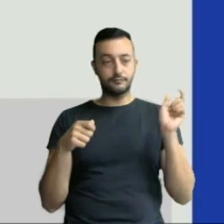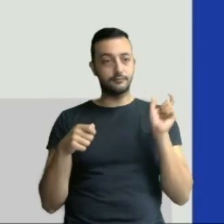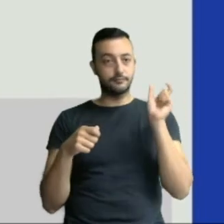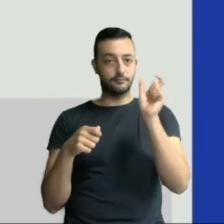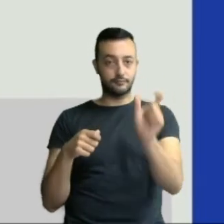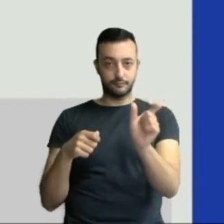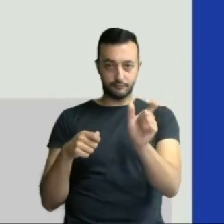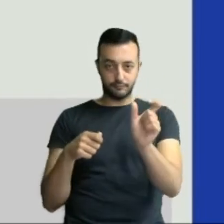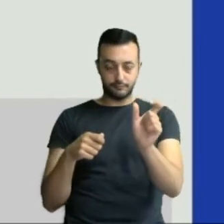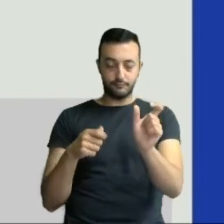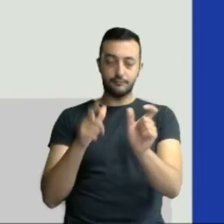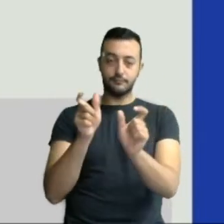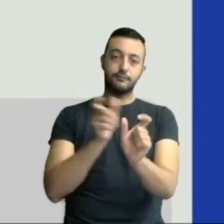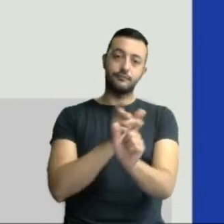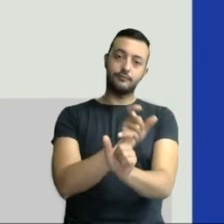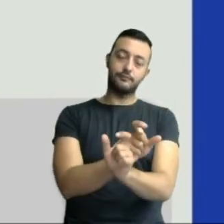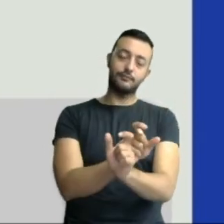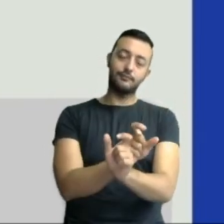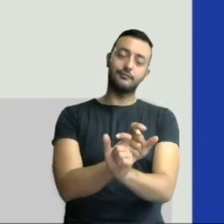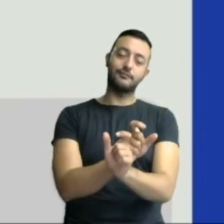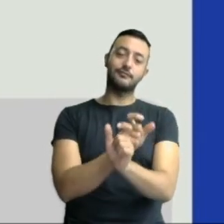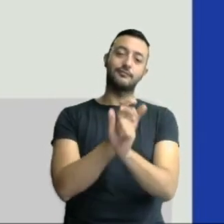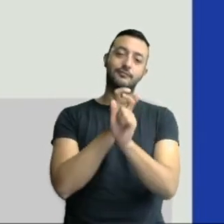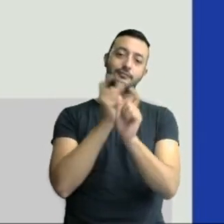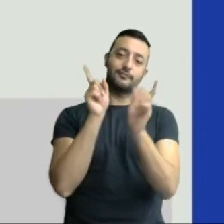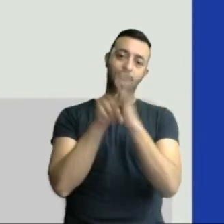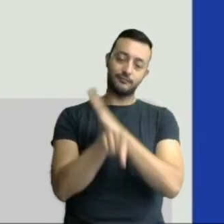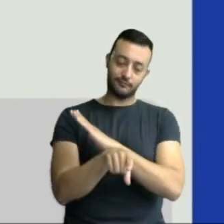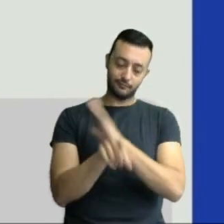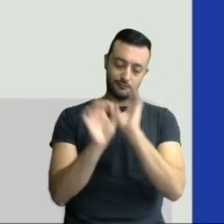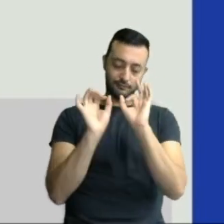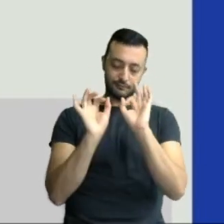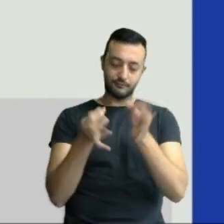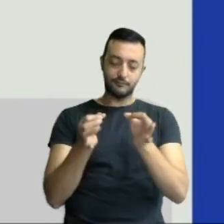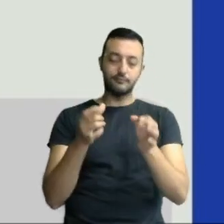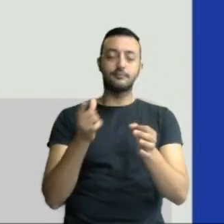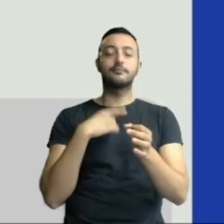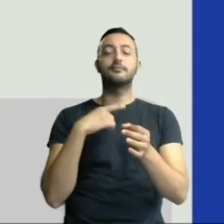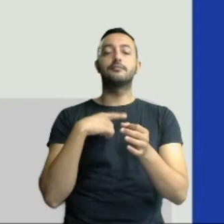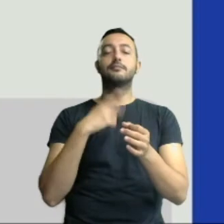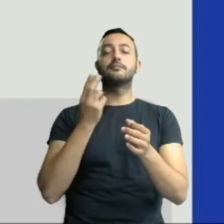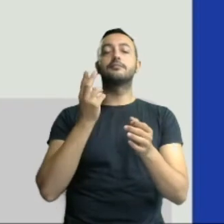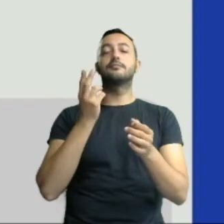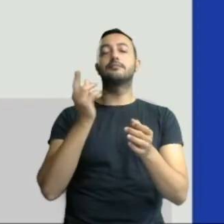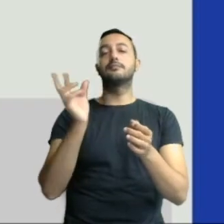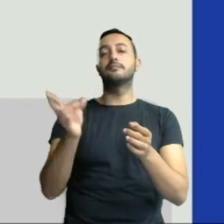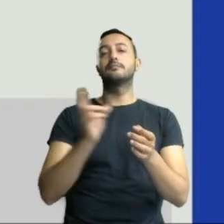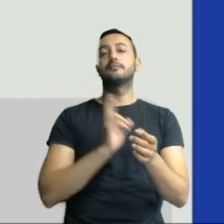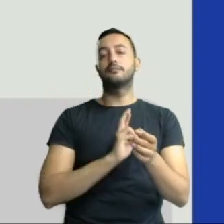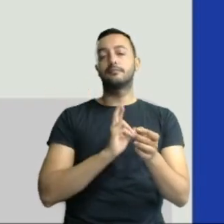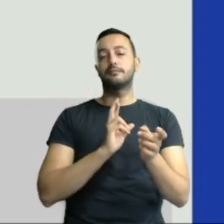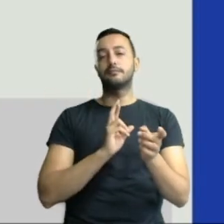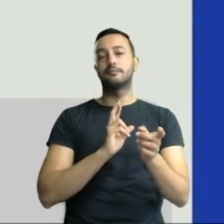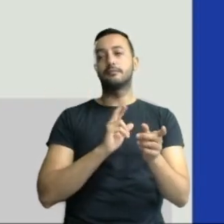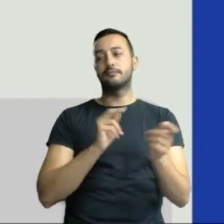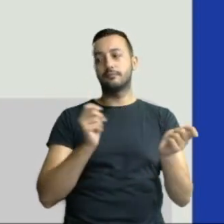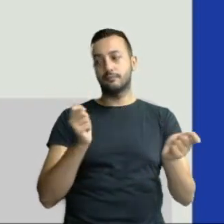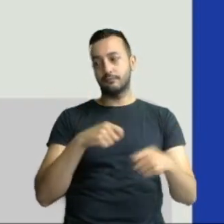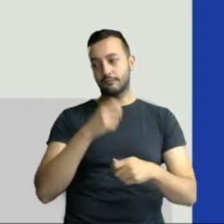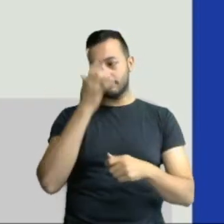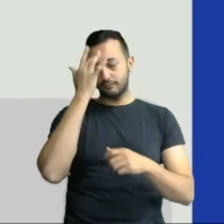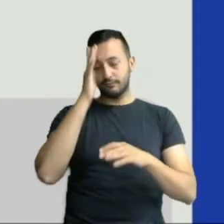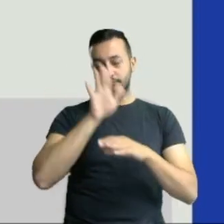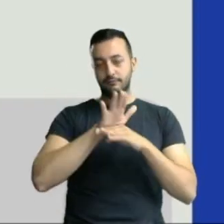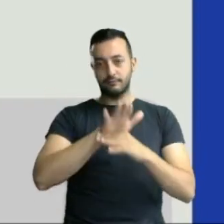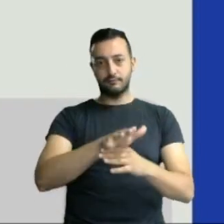com interrogative pronoun adequado, correto. E temos a resposta a essa pergunta já para